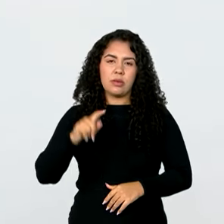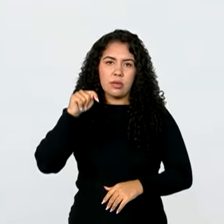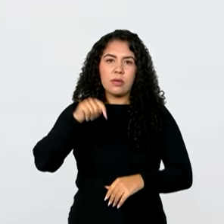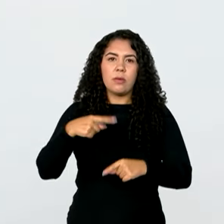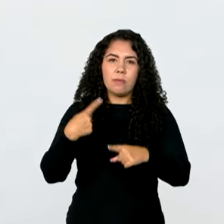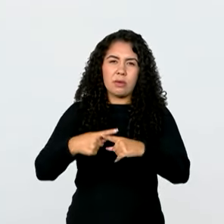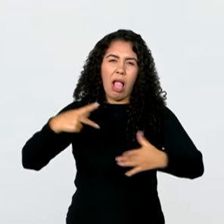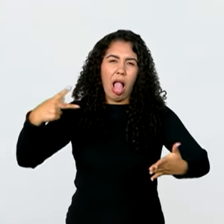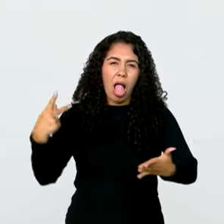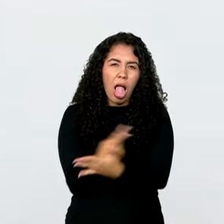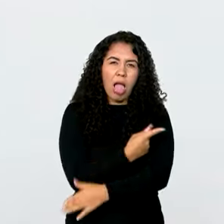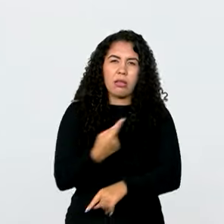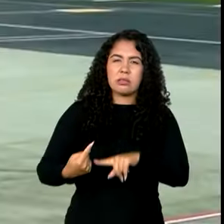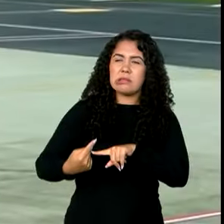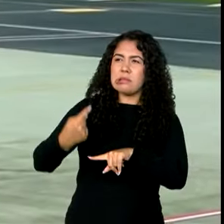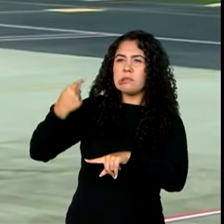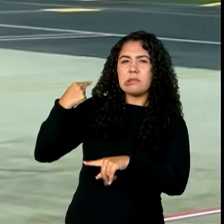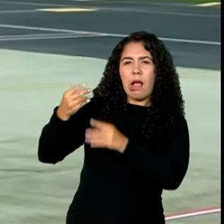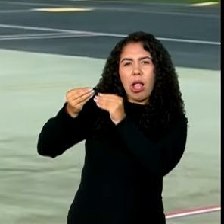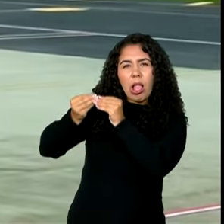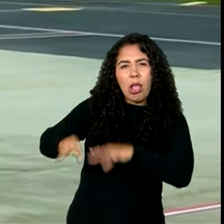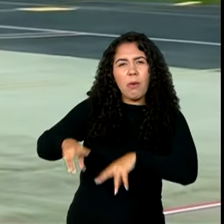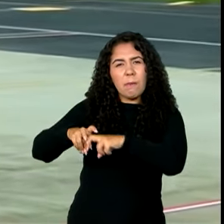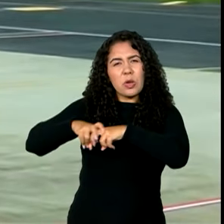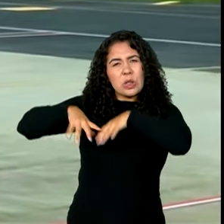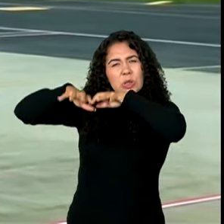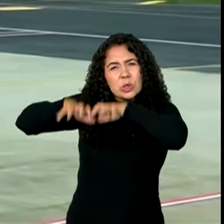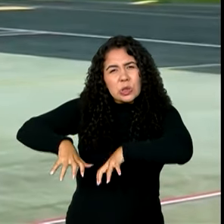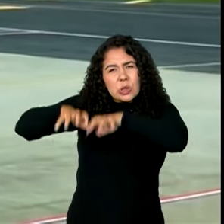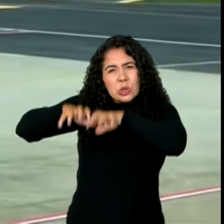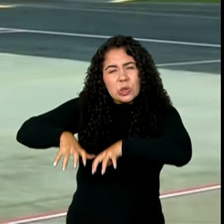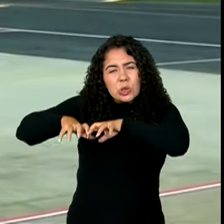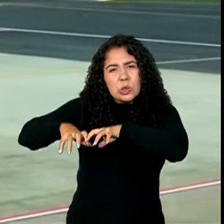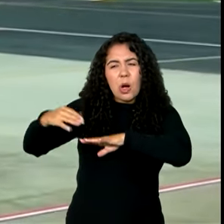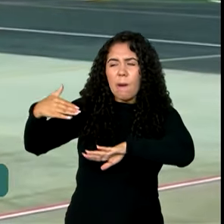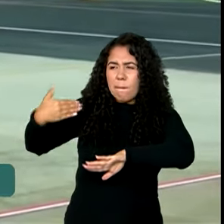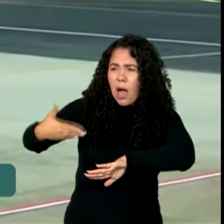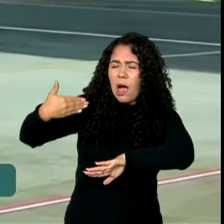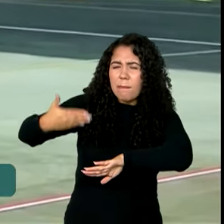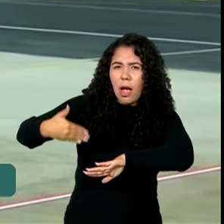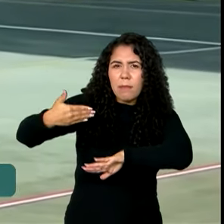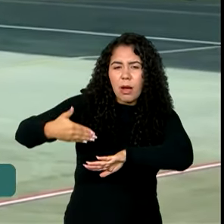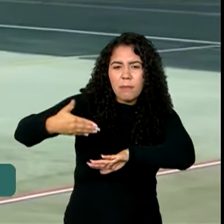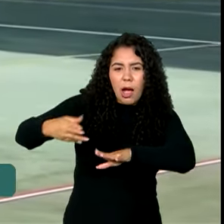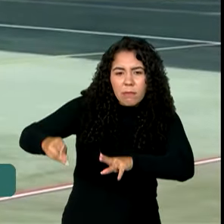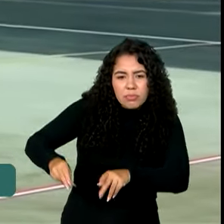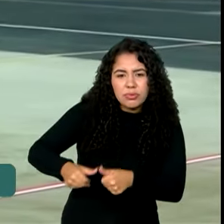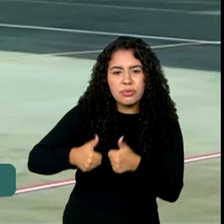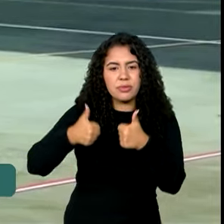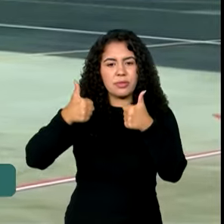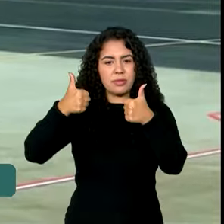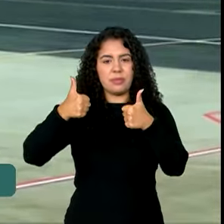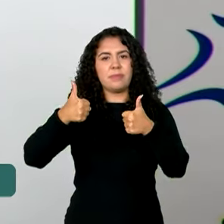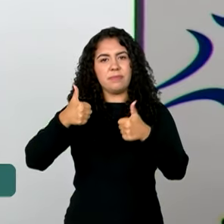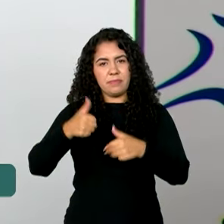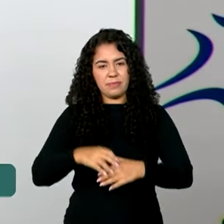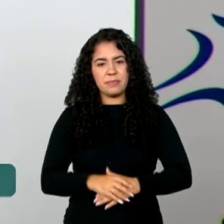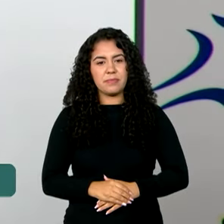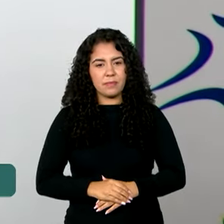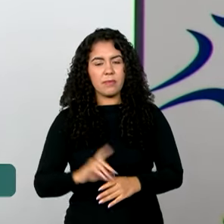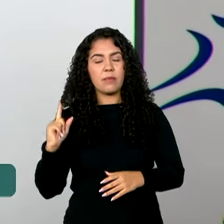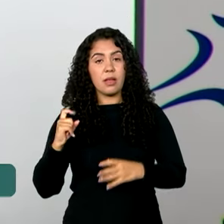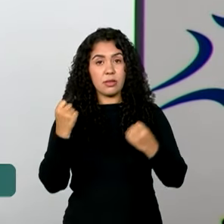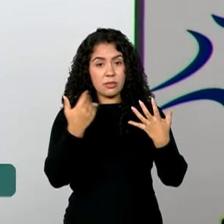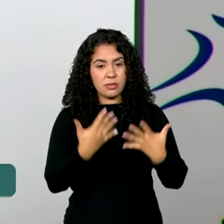maior tragédia vai sair desta tragédia mais forte e melhor do que ela. Nós vamos